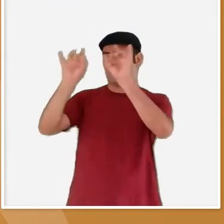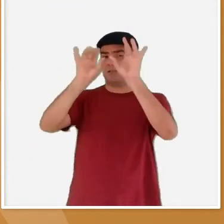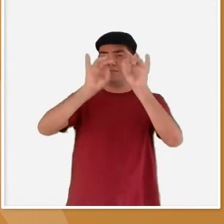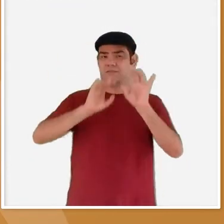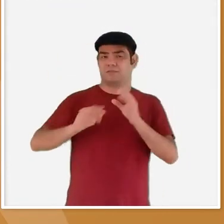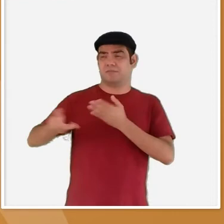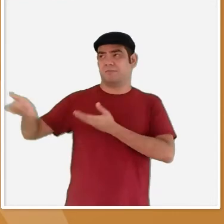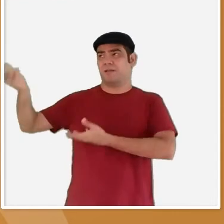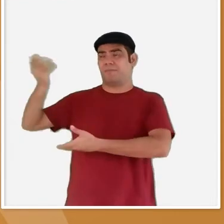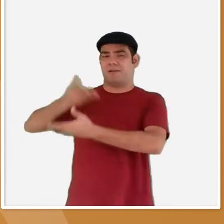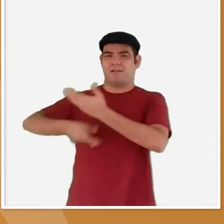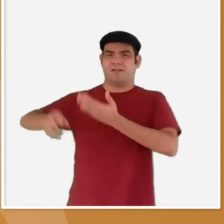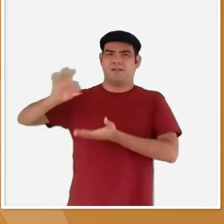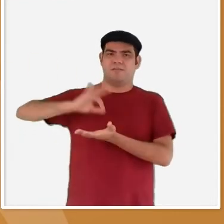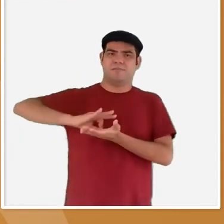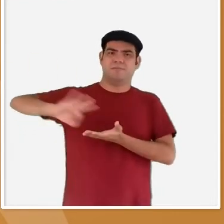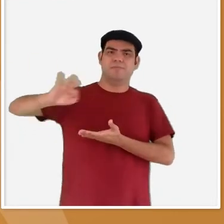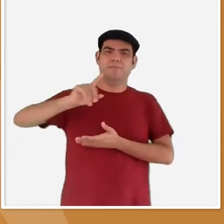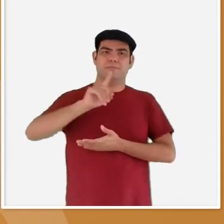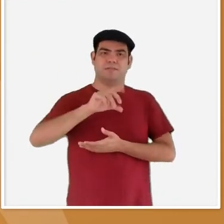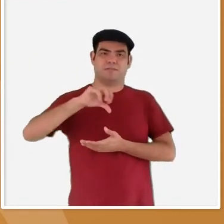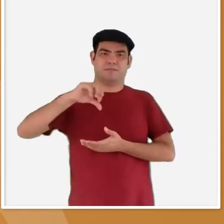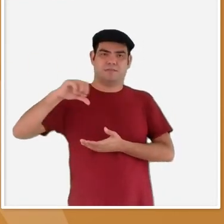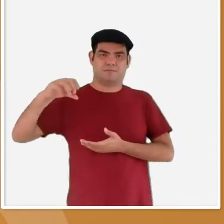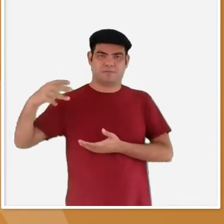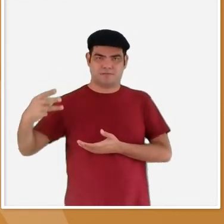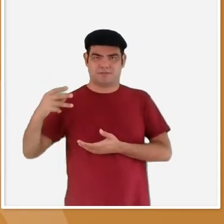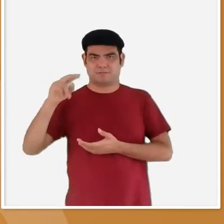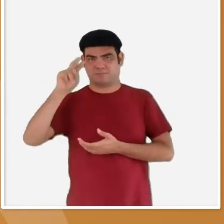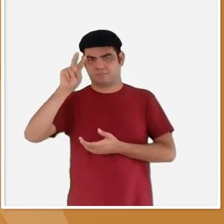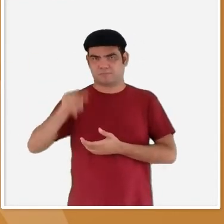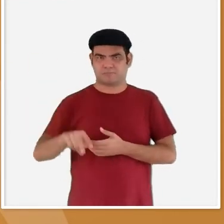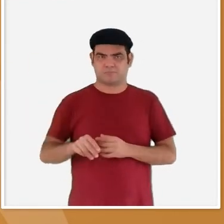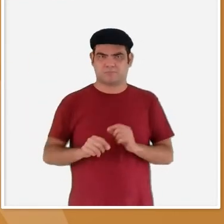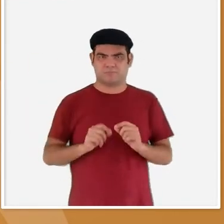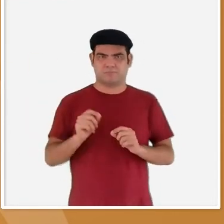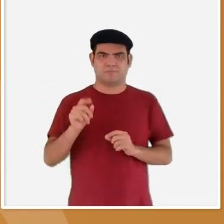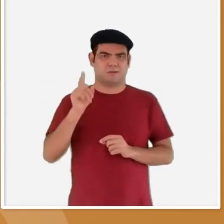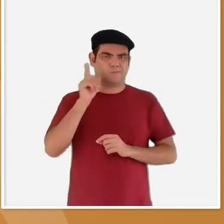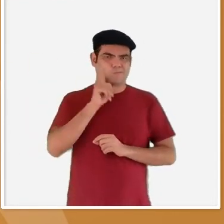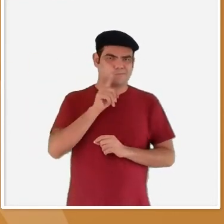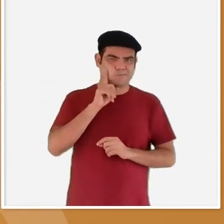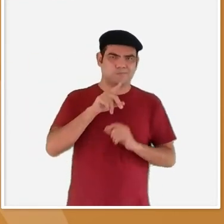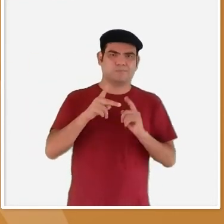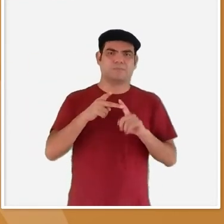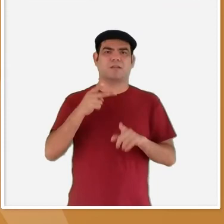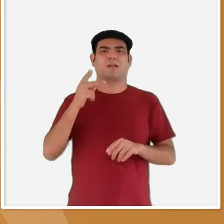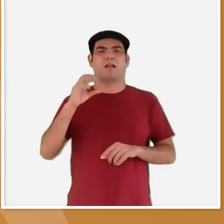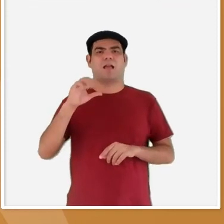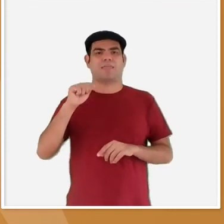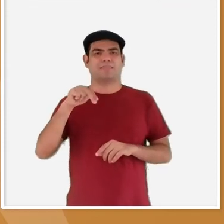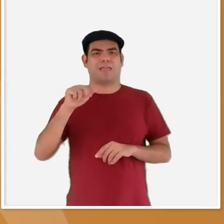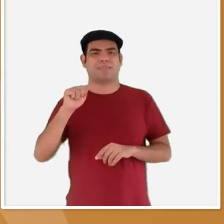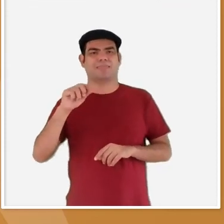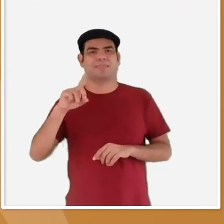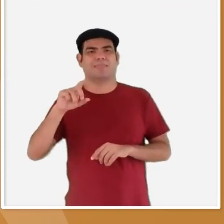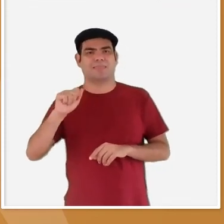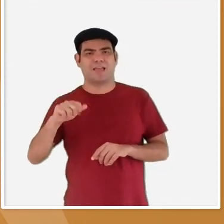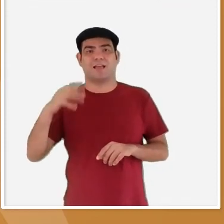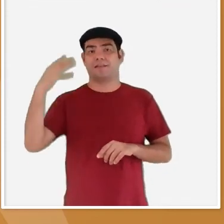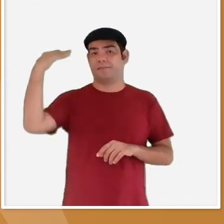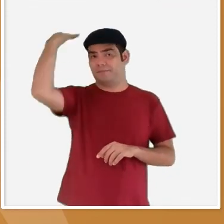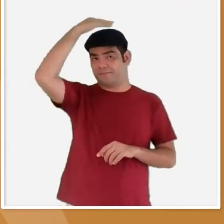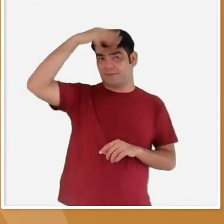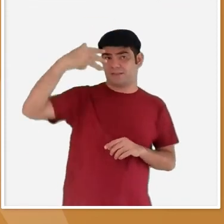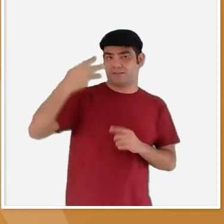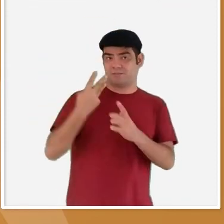assinado em 1993 e quem fazia parte dele? Estados Unidos, Canadá e México. Então nós temos